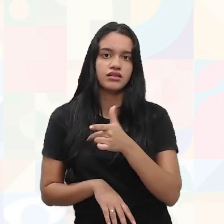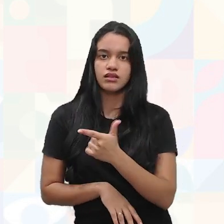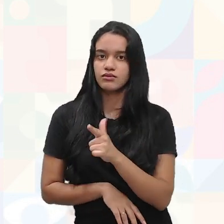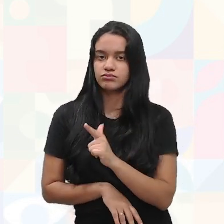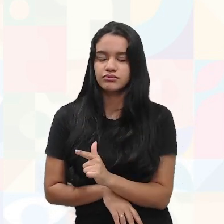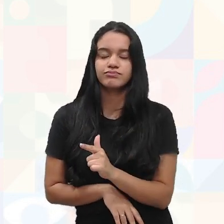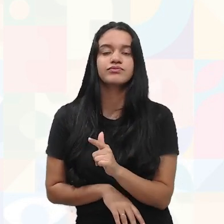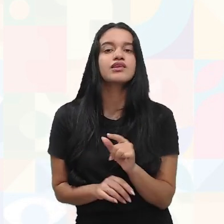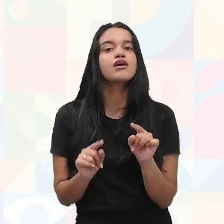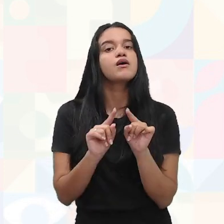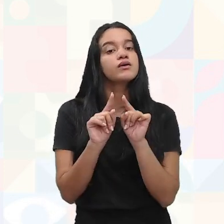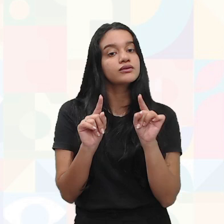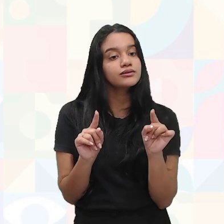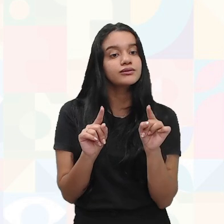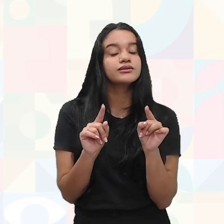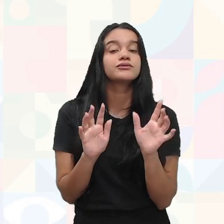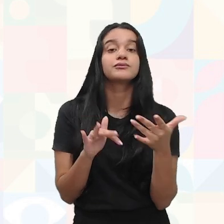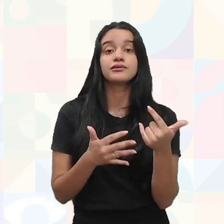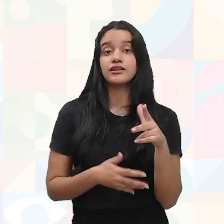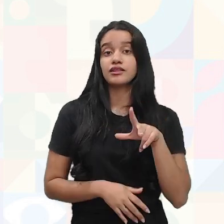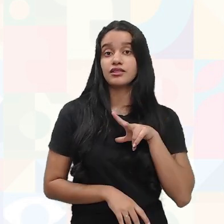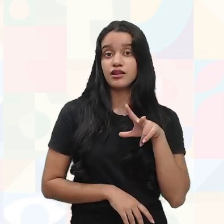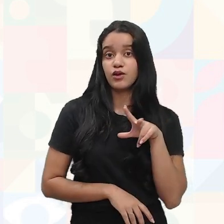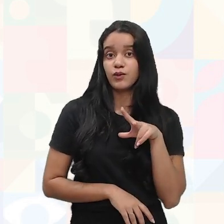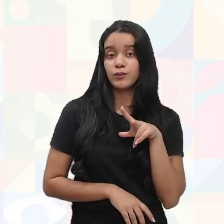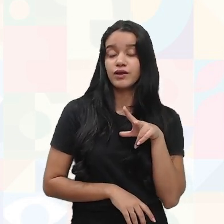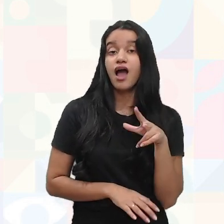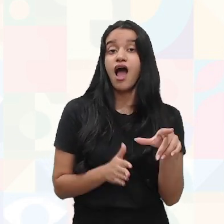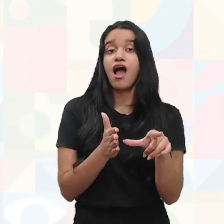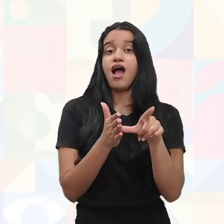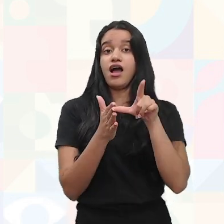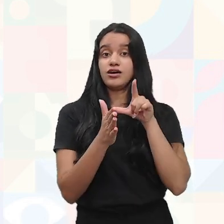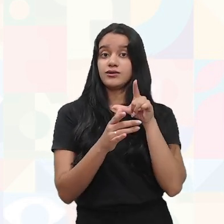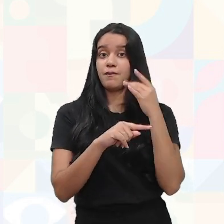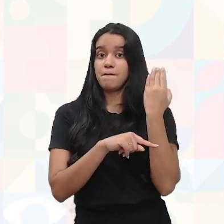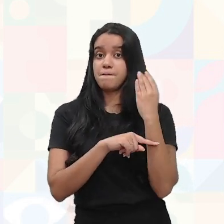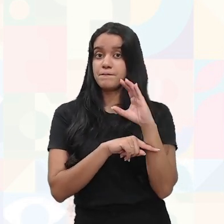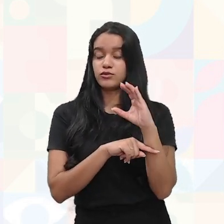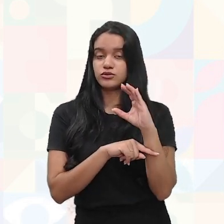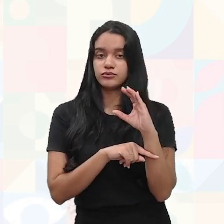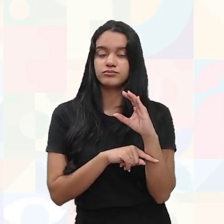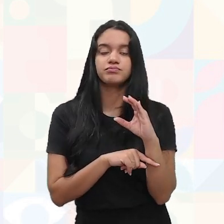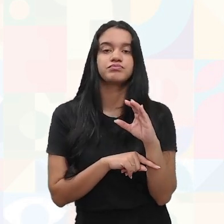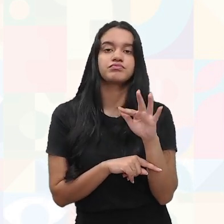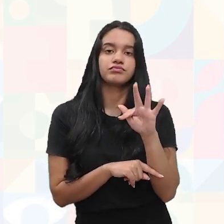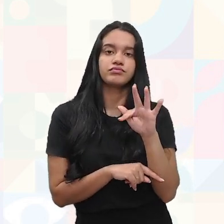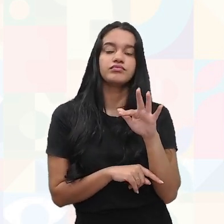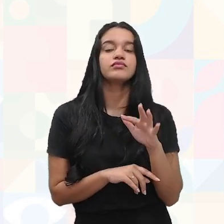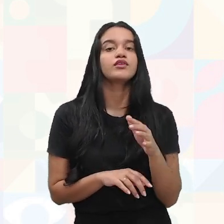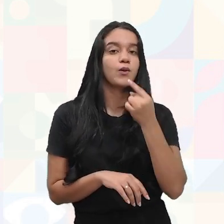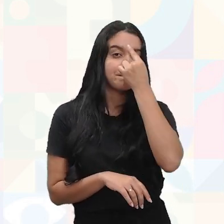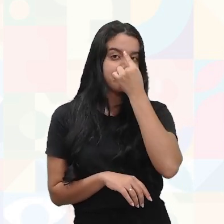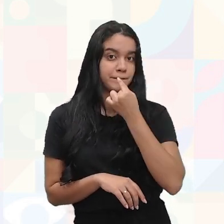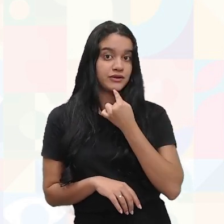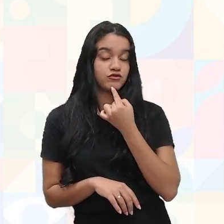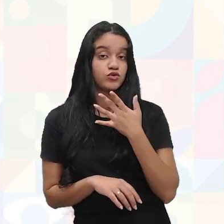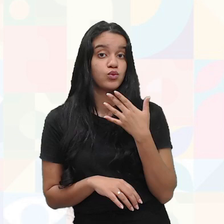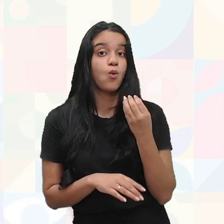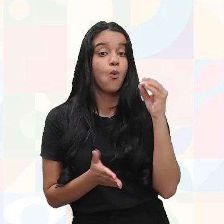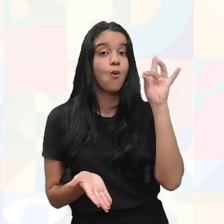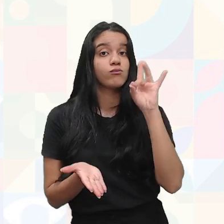Eles colocam aquela conta de forma privada e antes de postarem no perfil oficial da loja, eles